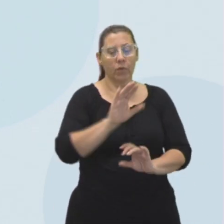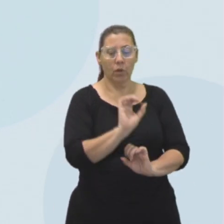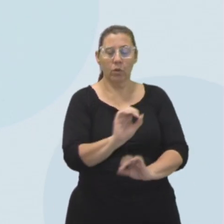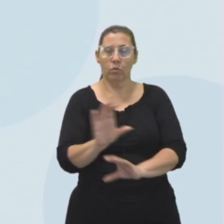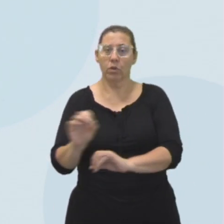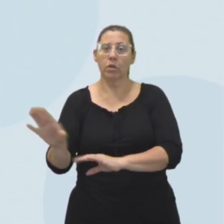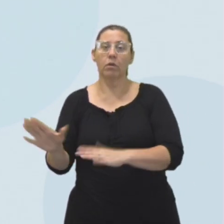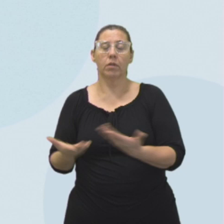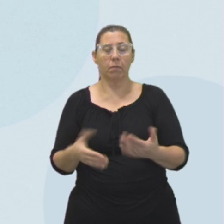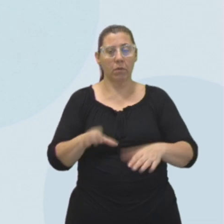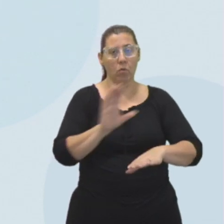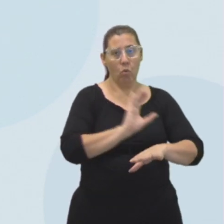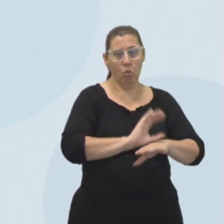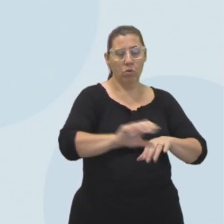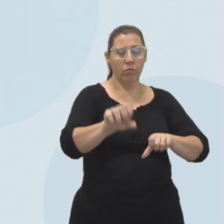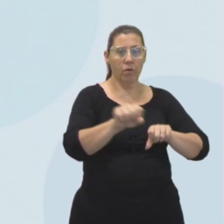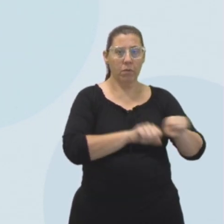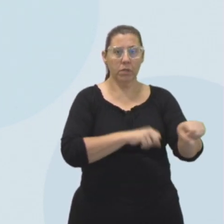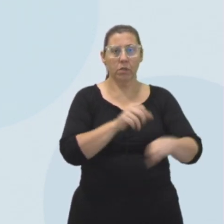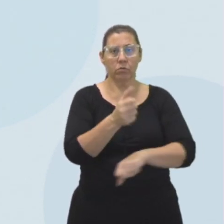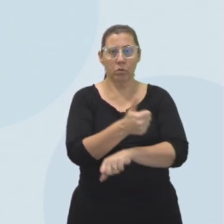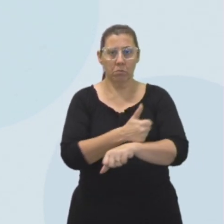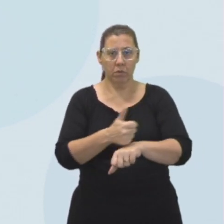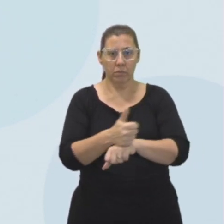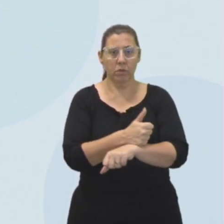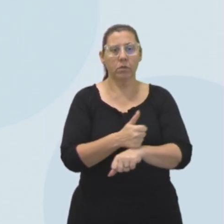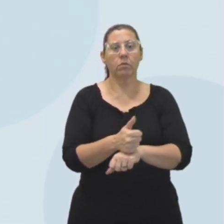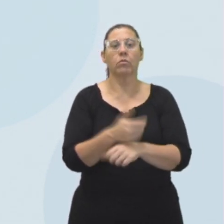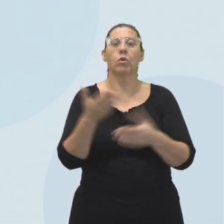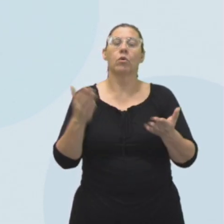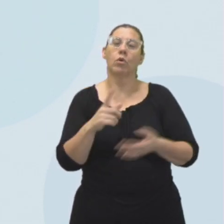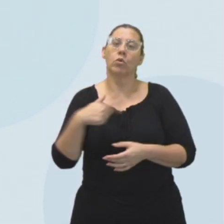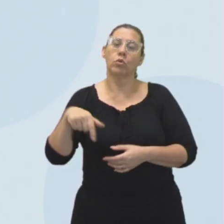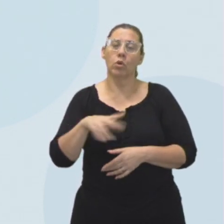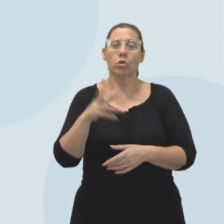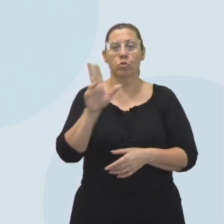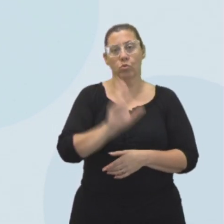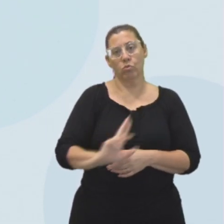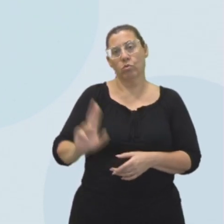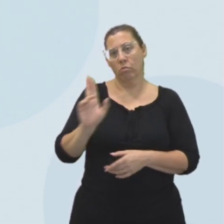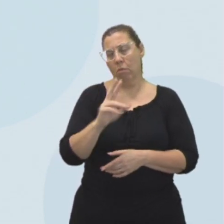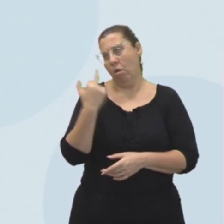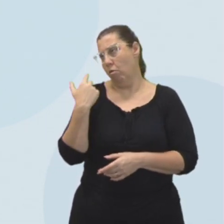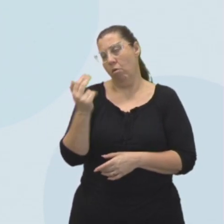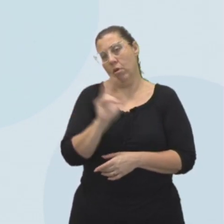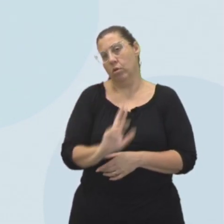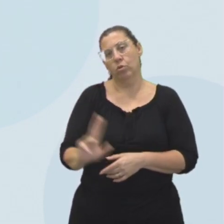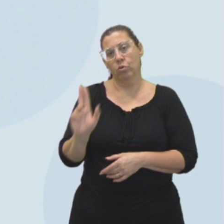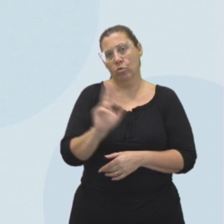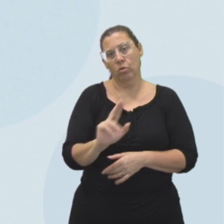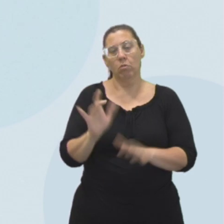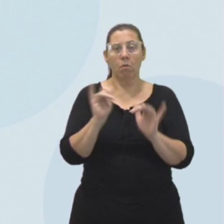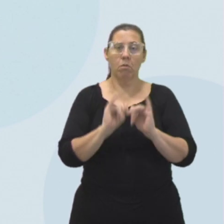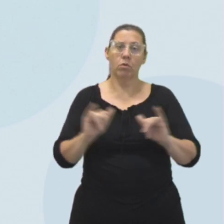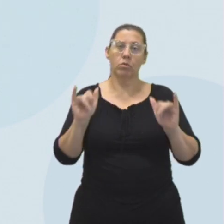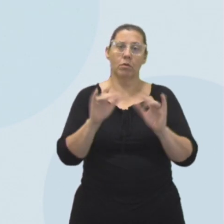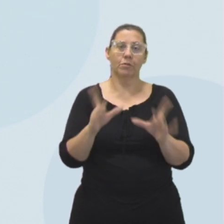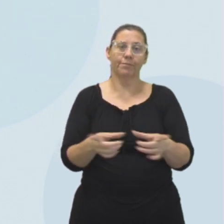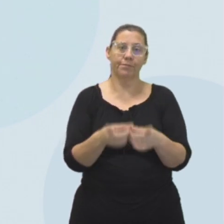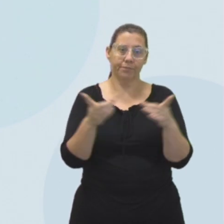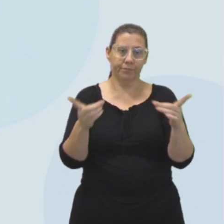formação profissional, né? Então, no nosso caso, nós usamos, né, é comum nós usarmos uma narrativa